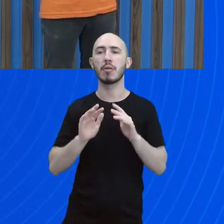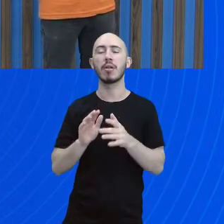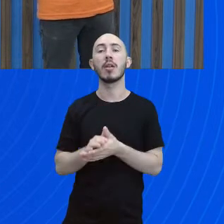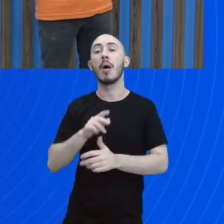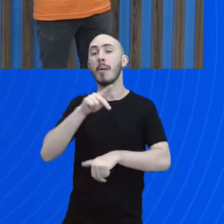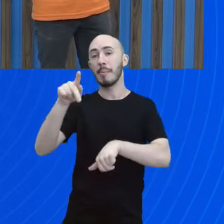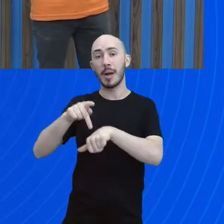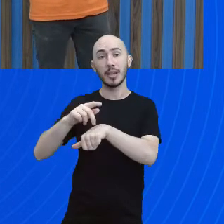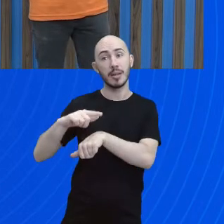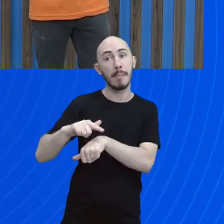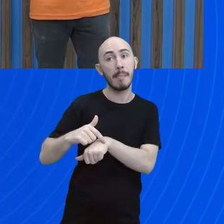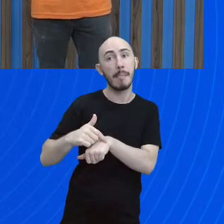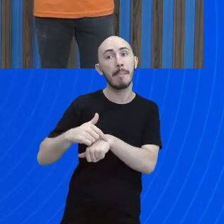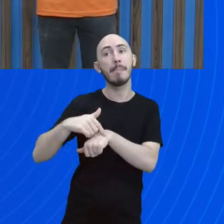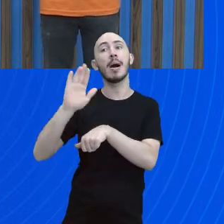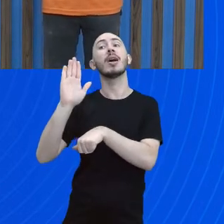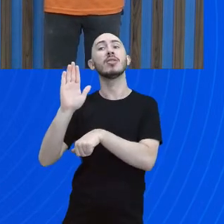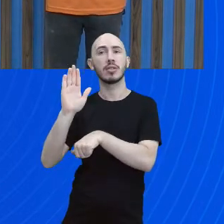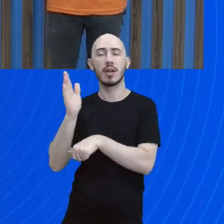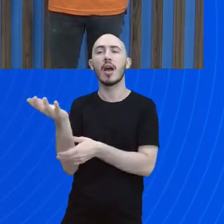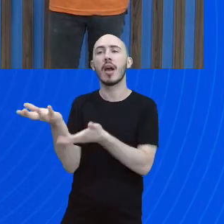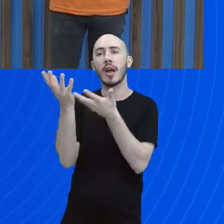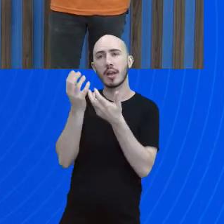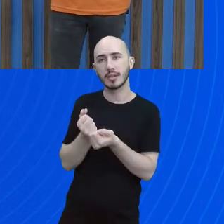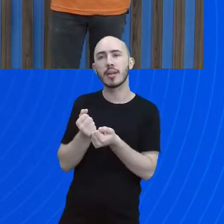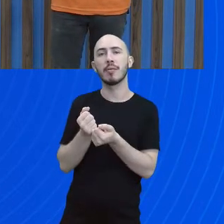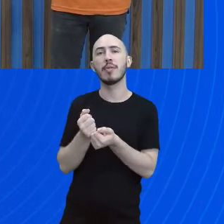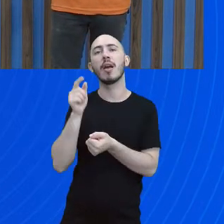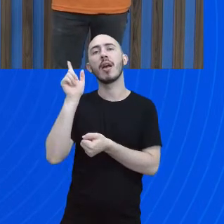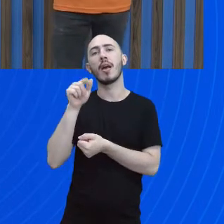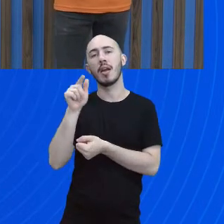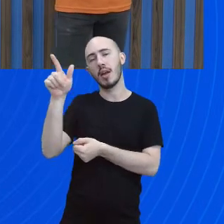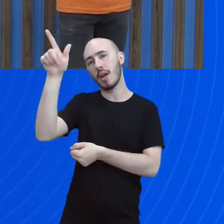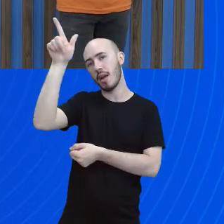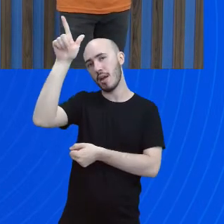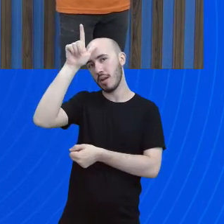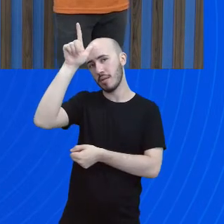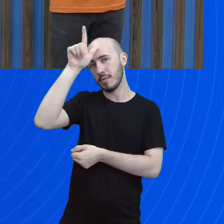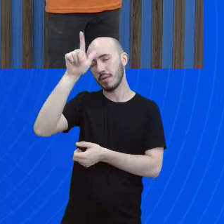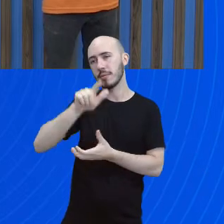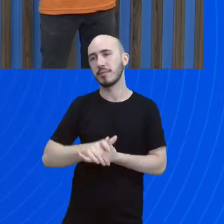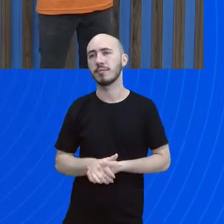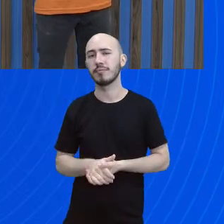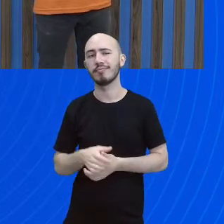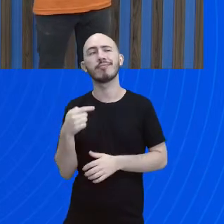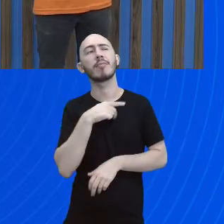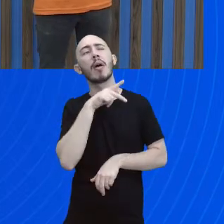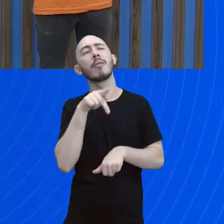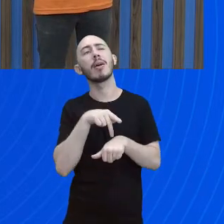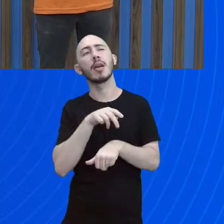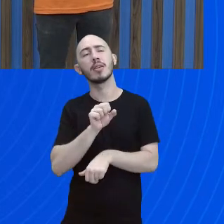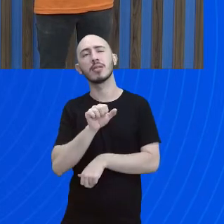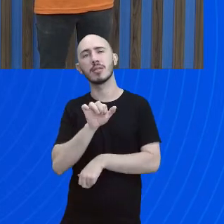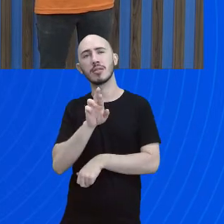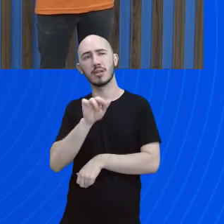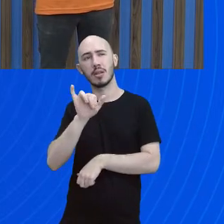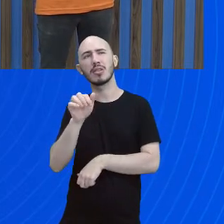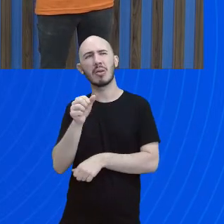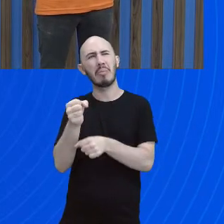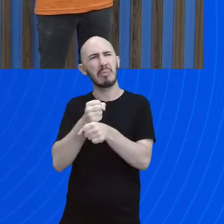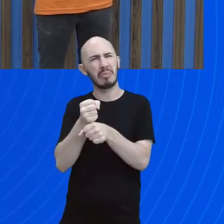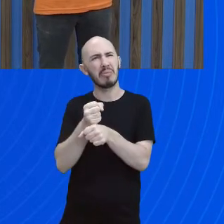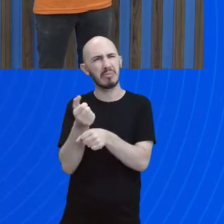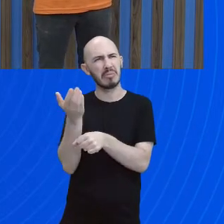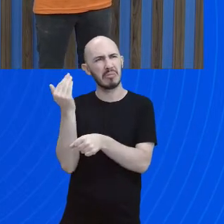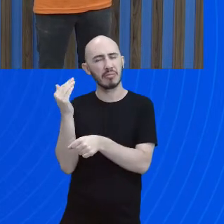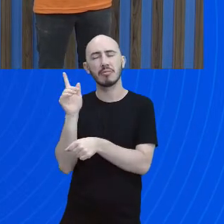Alemanha. A Alemanha é quem mais recebe esses imigrantes. A Síria aí é bem antiga, né, professor? Bem... Lá de 2010, 2011, Isso, né? professor. Está com mais de 10 anos essa